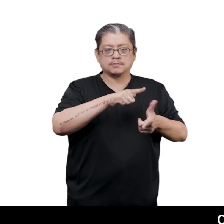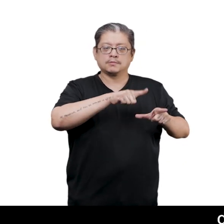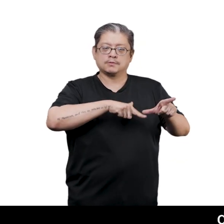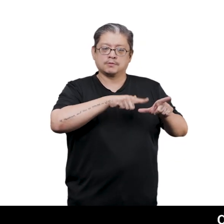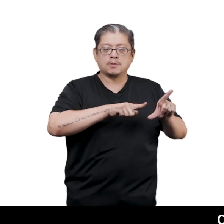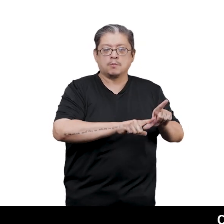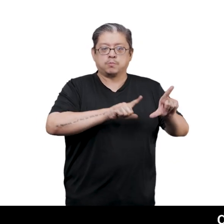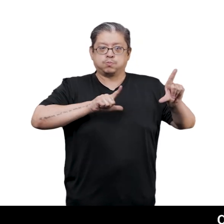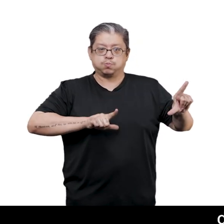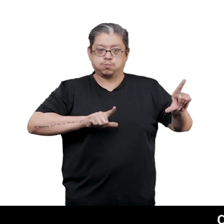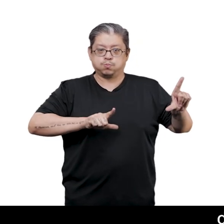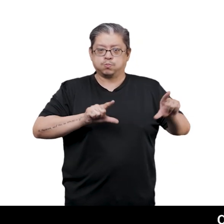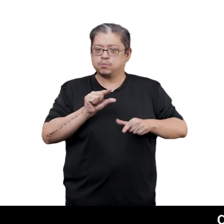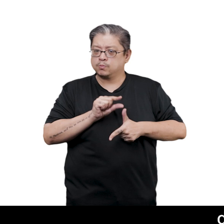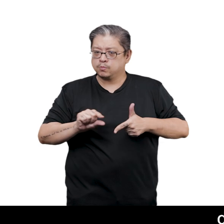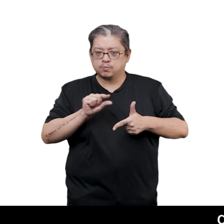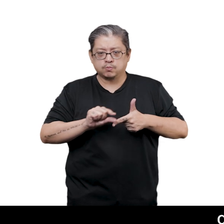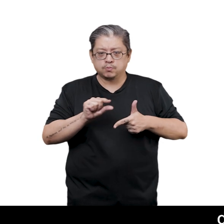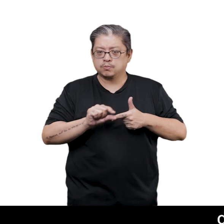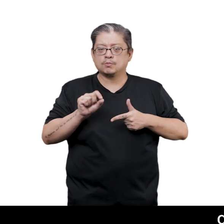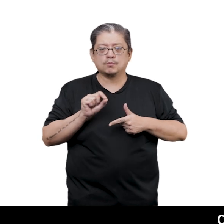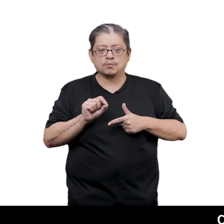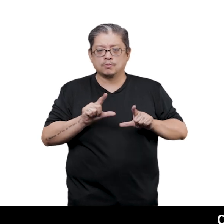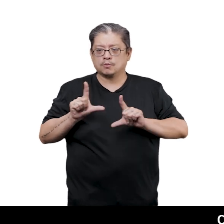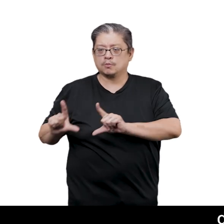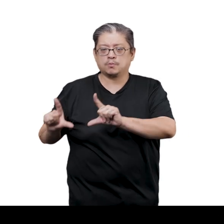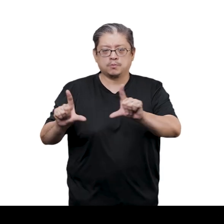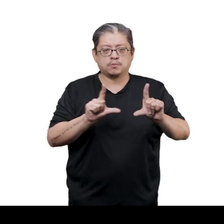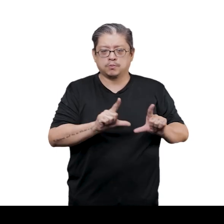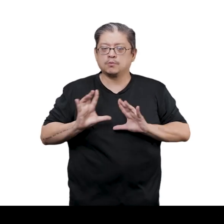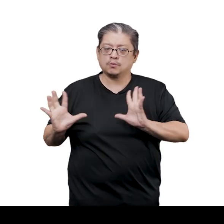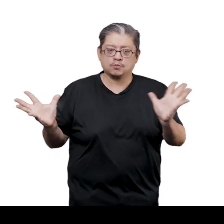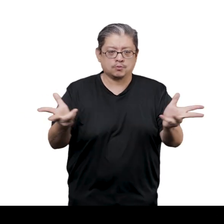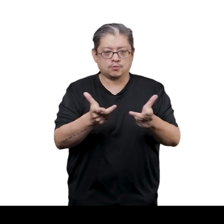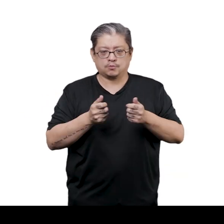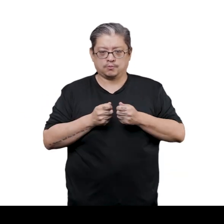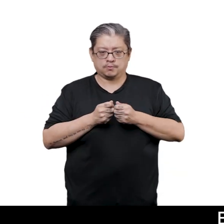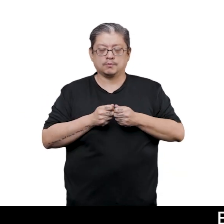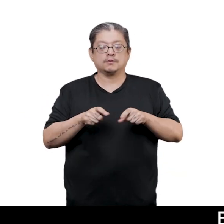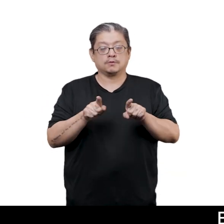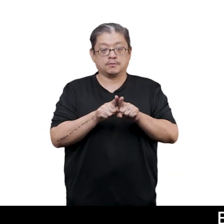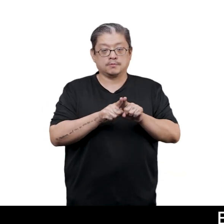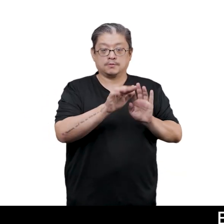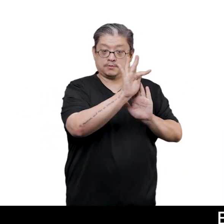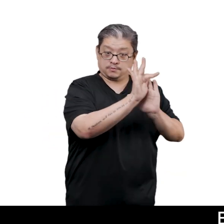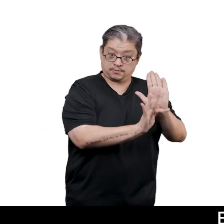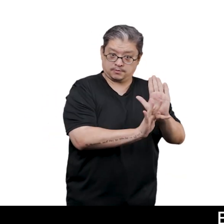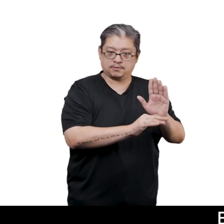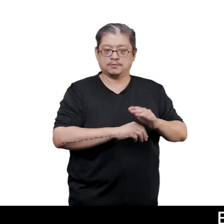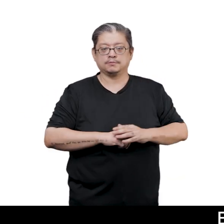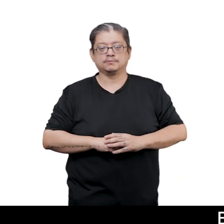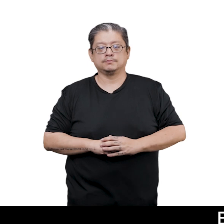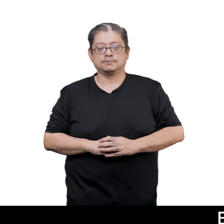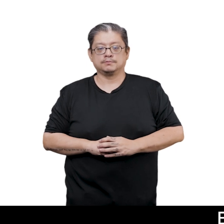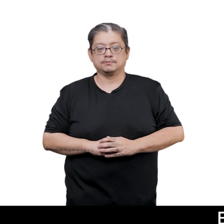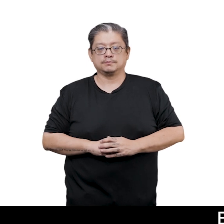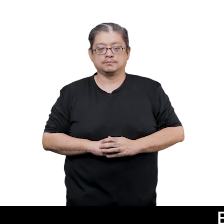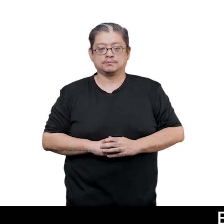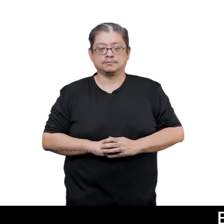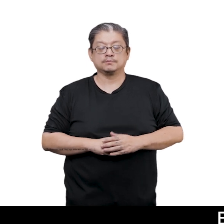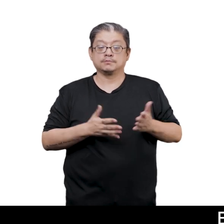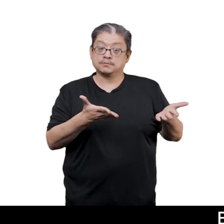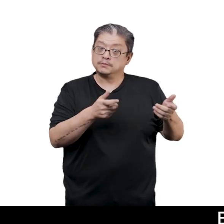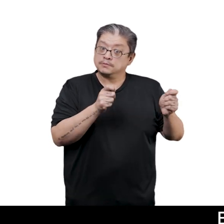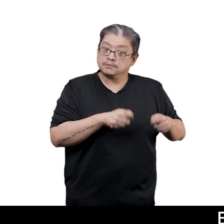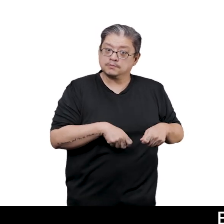legendas de todas as obras e textos presentes na exposição. Esse material pode ser utilizado pelo